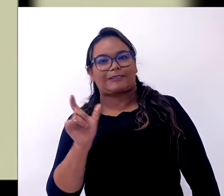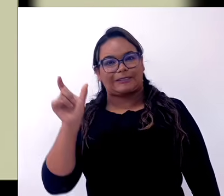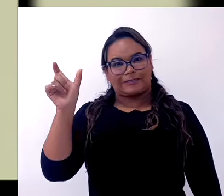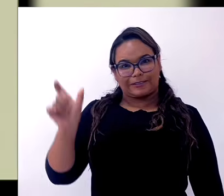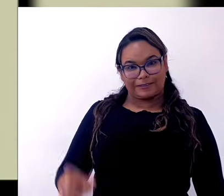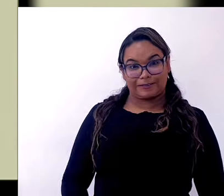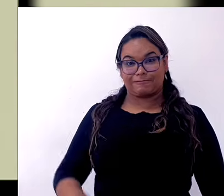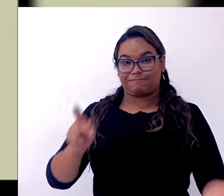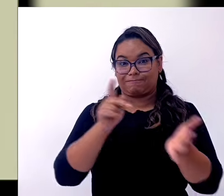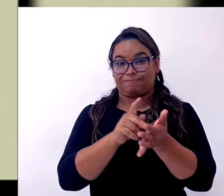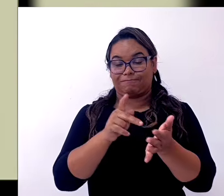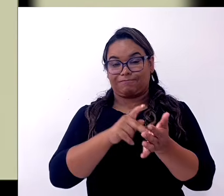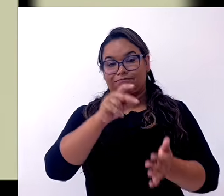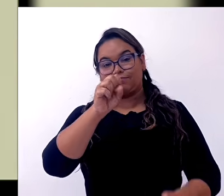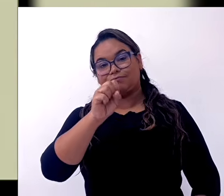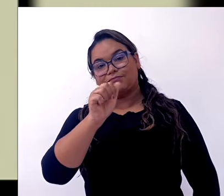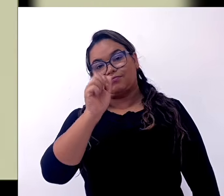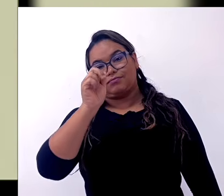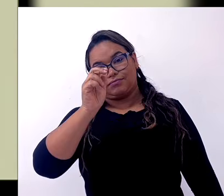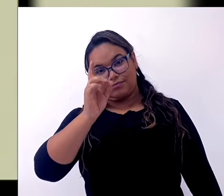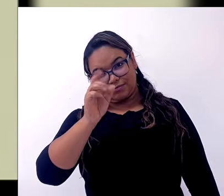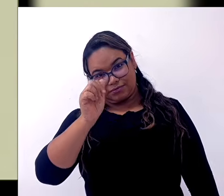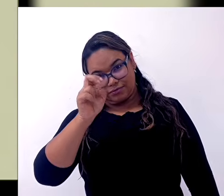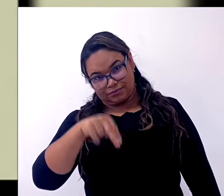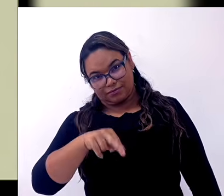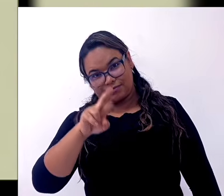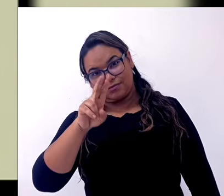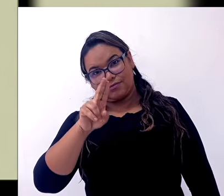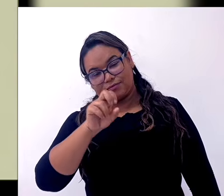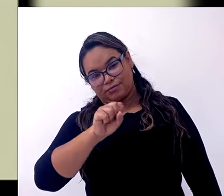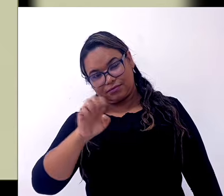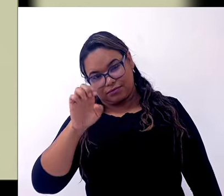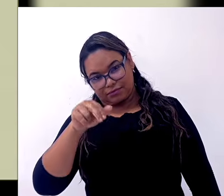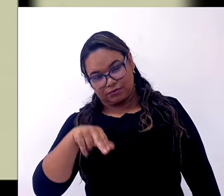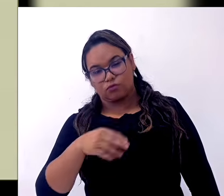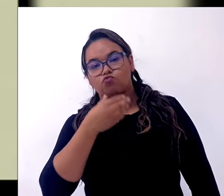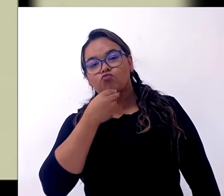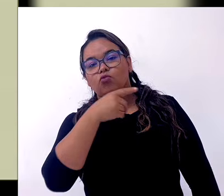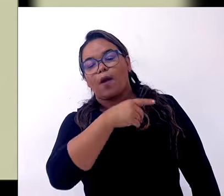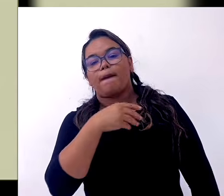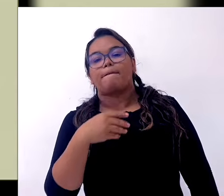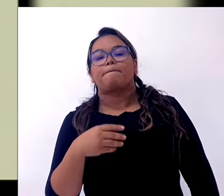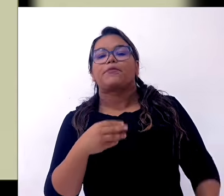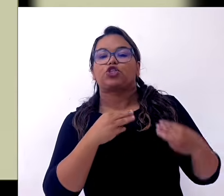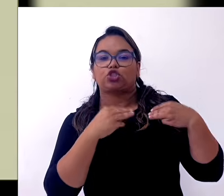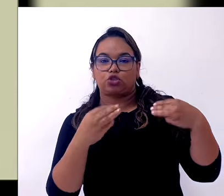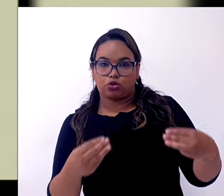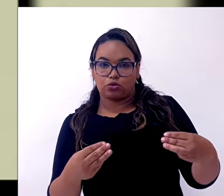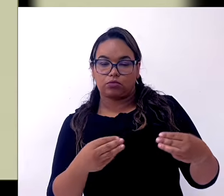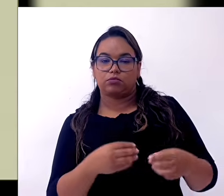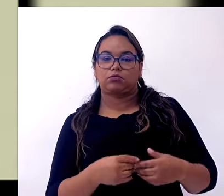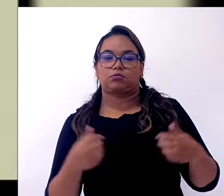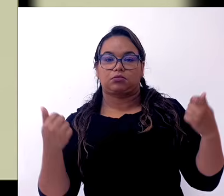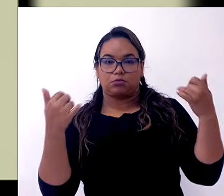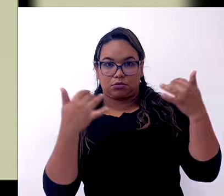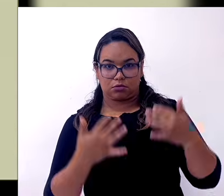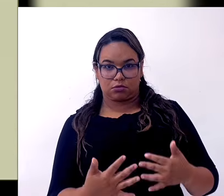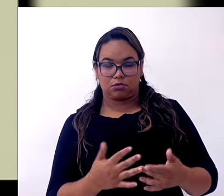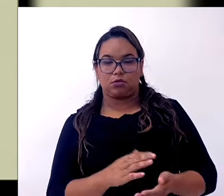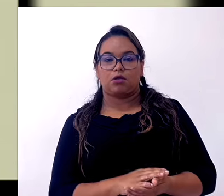Estou dando os nomes. Então, todo mundo que é importante nesse mundo, todo mundo que tem influência na esfera